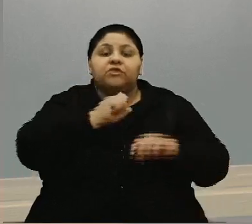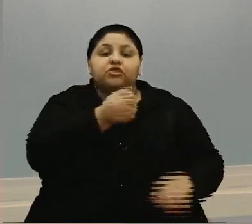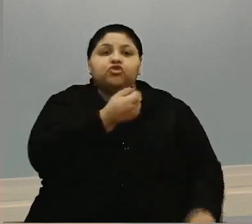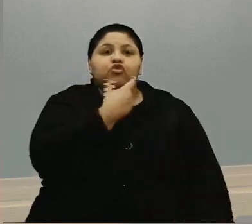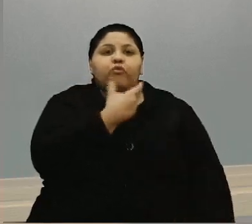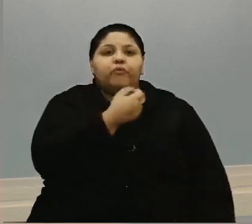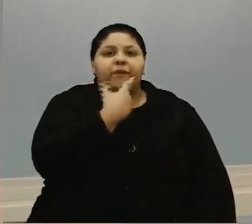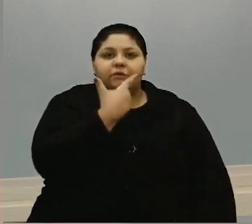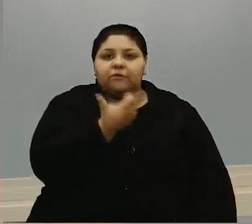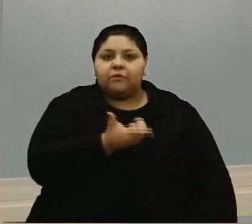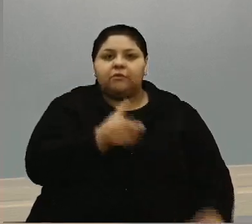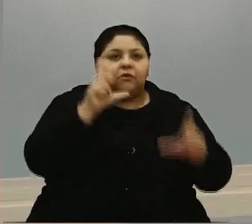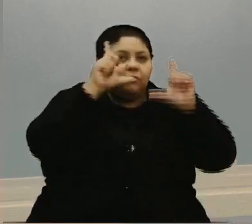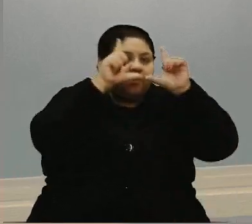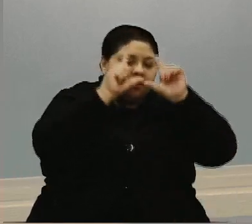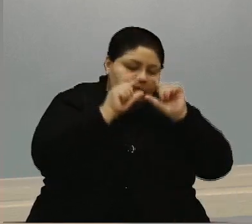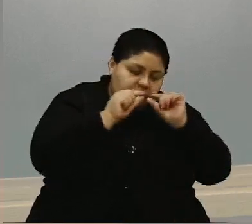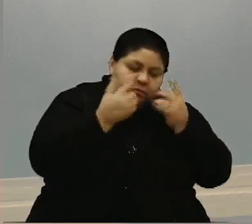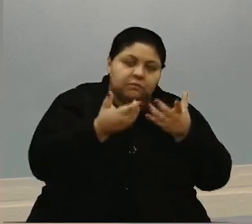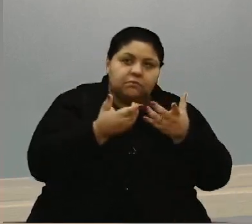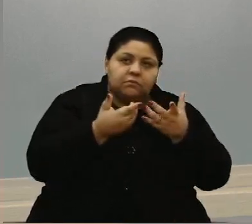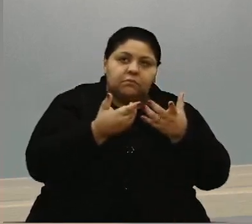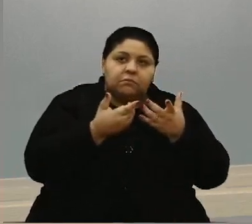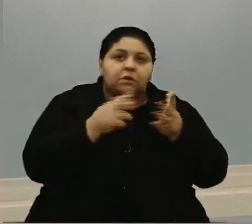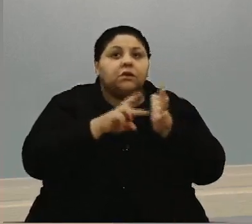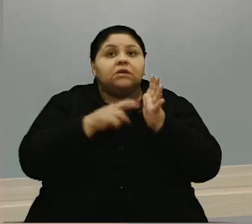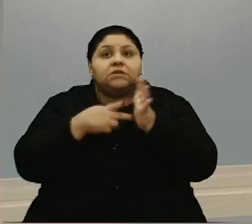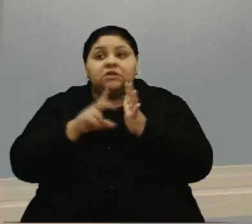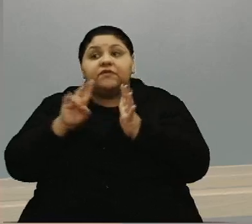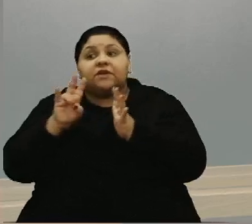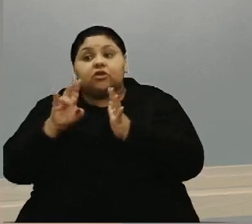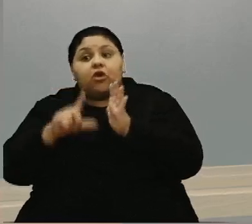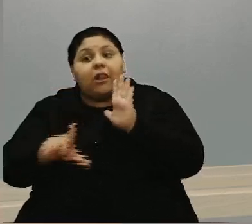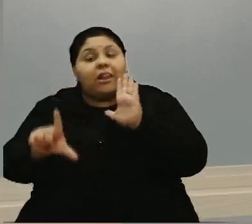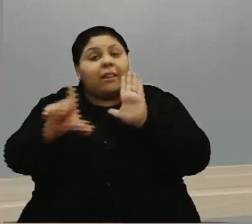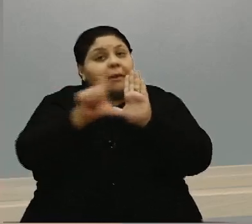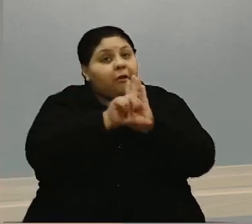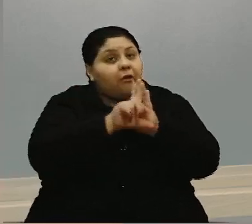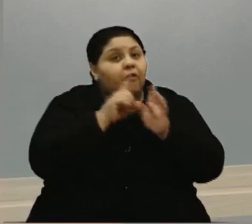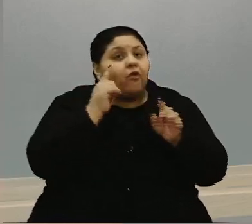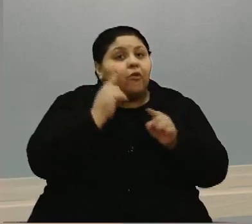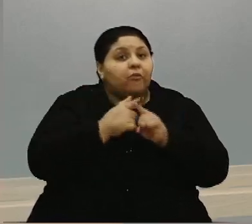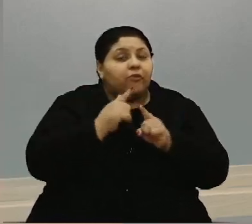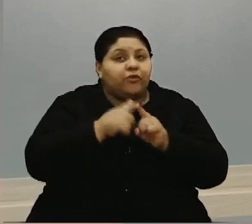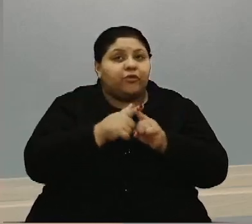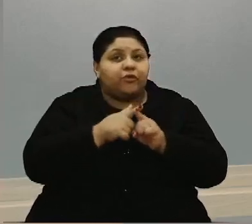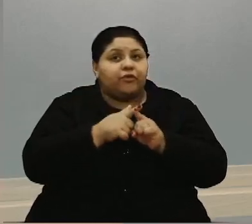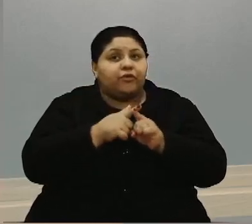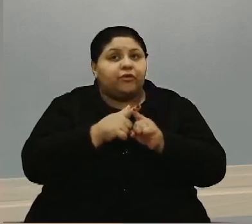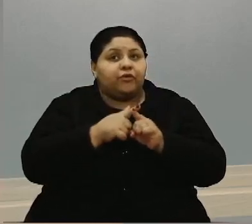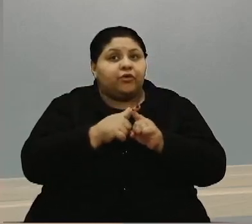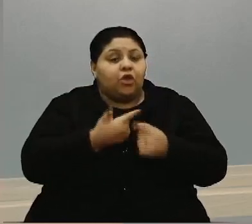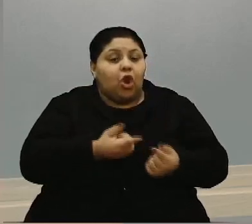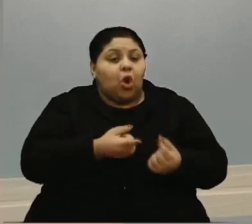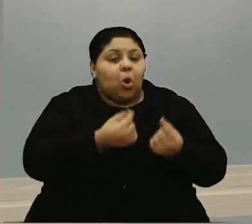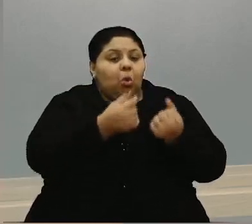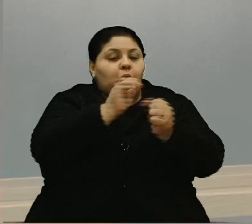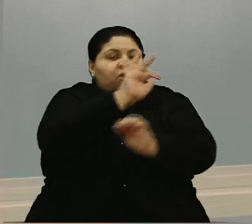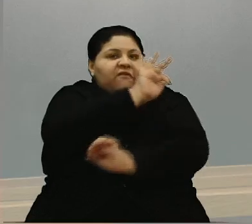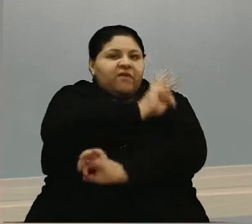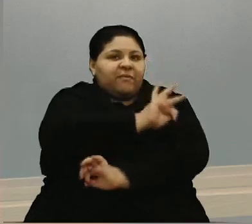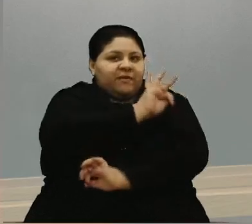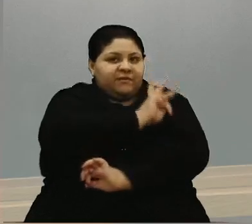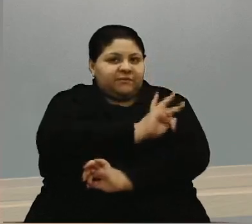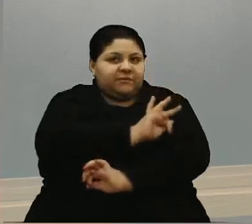para dormir. Isso é uma droga, só que é legal porque dá lucro à farmácia.